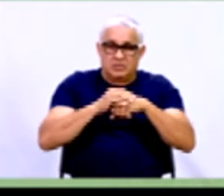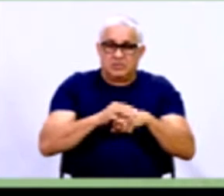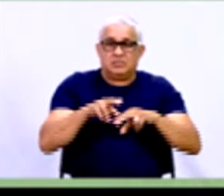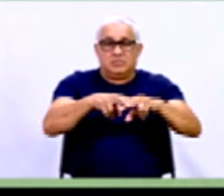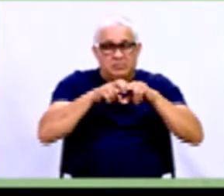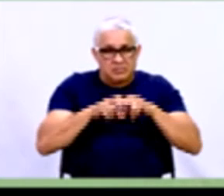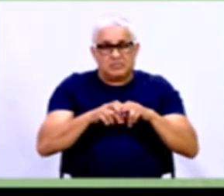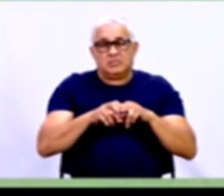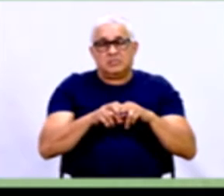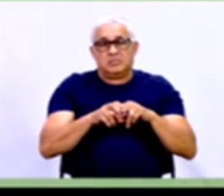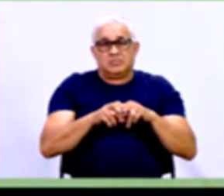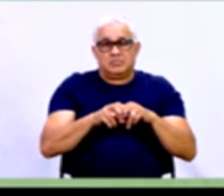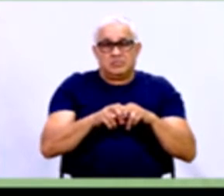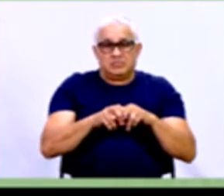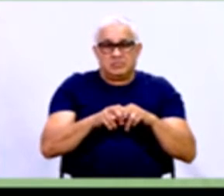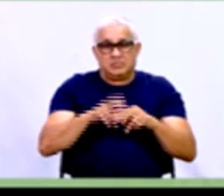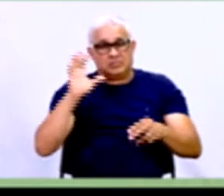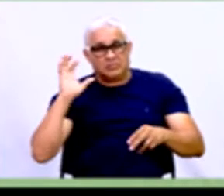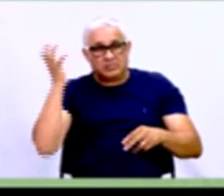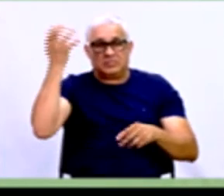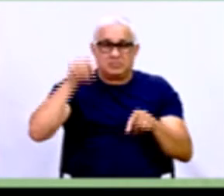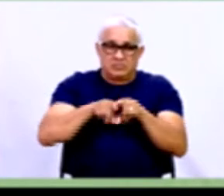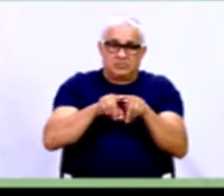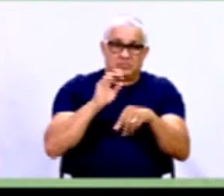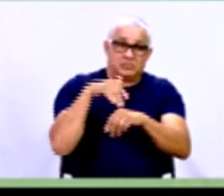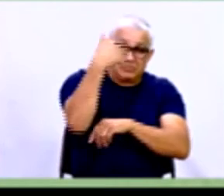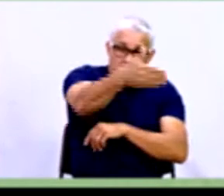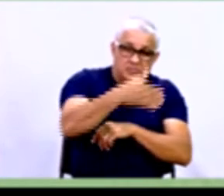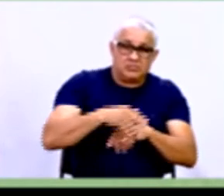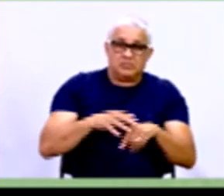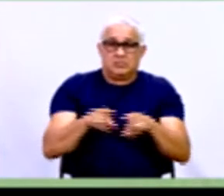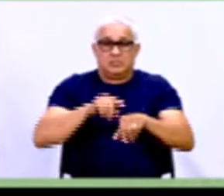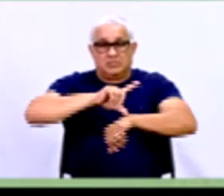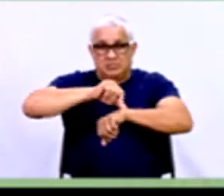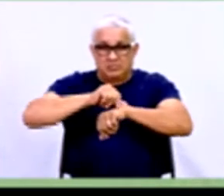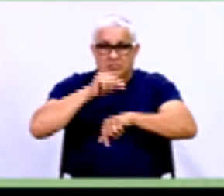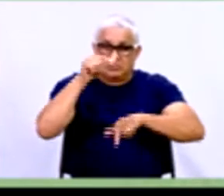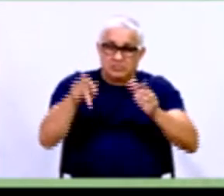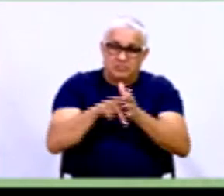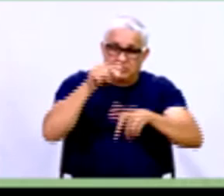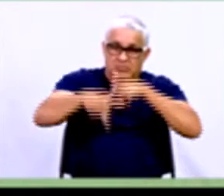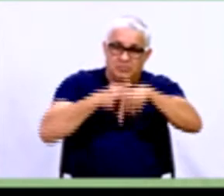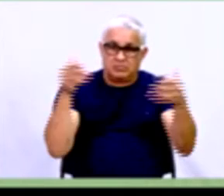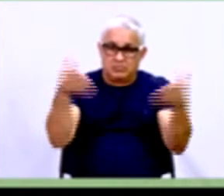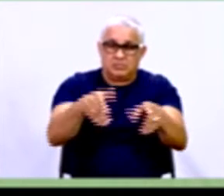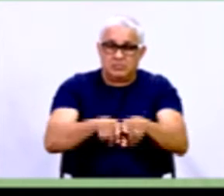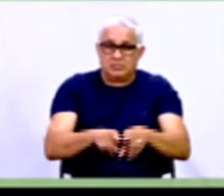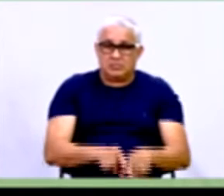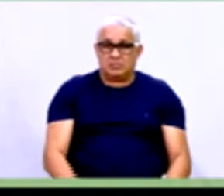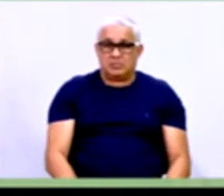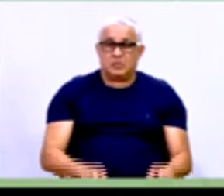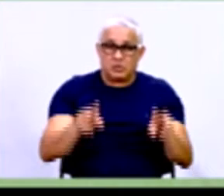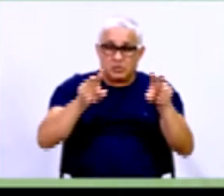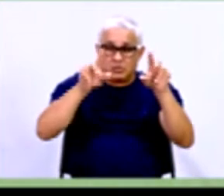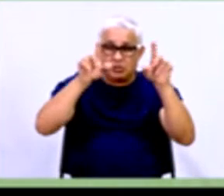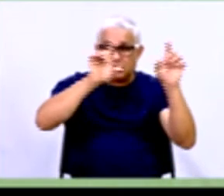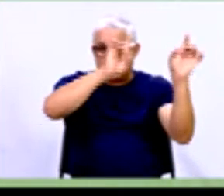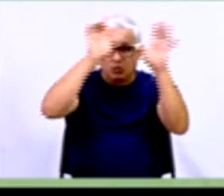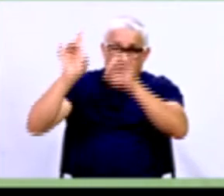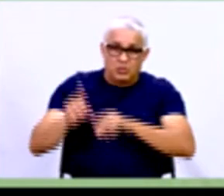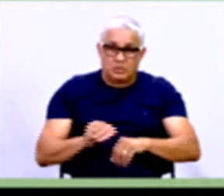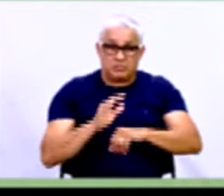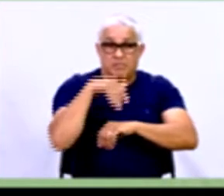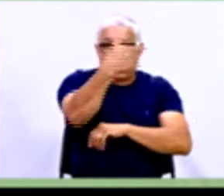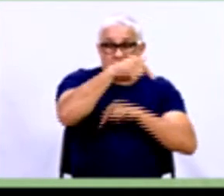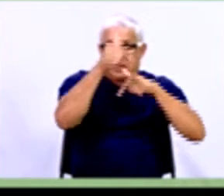contaminação acidental, além de acidentes ocorridos fora do local e horário de serviço. Nesses casos específicos, acidentes ocorridos fora